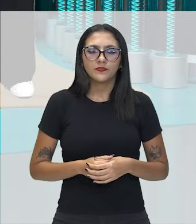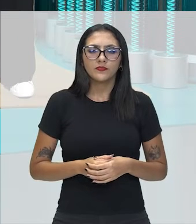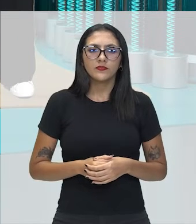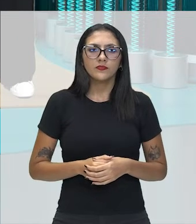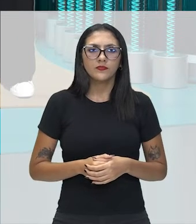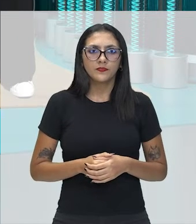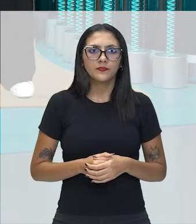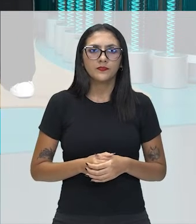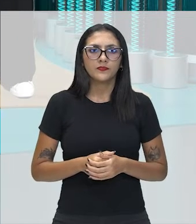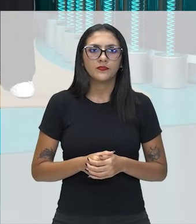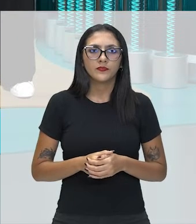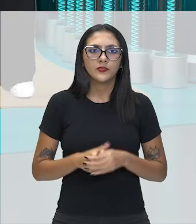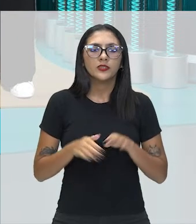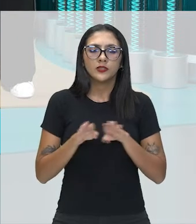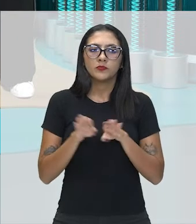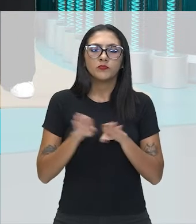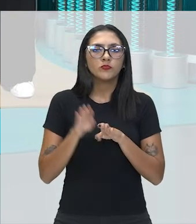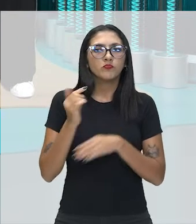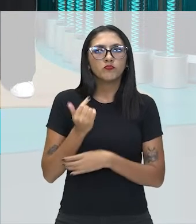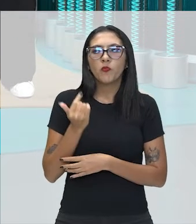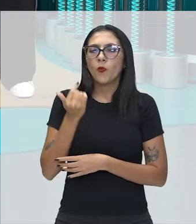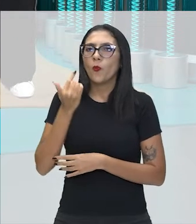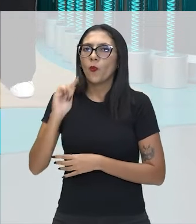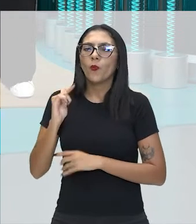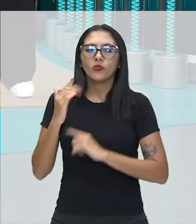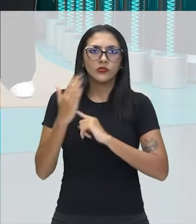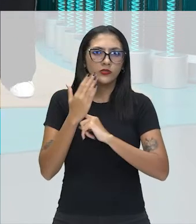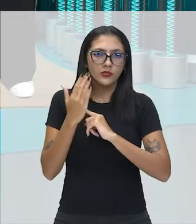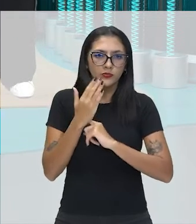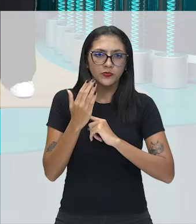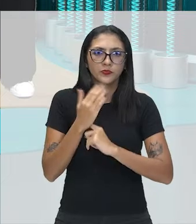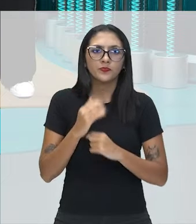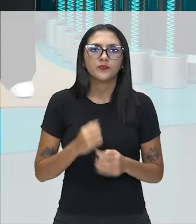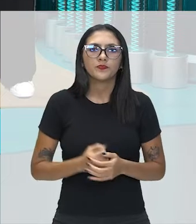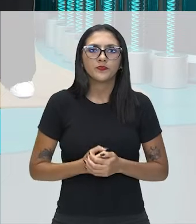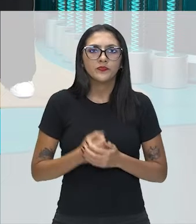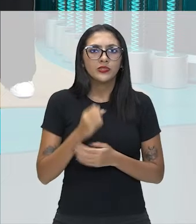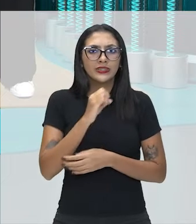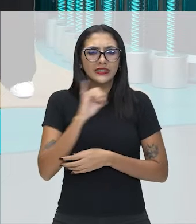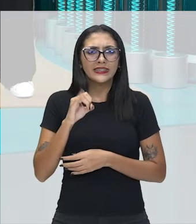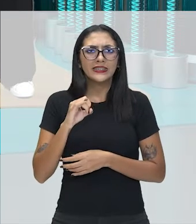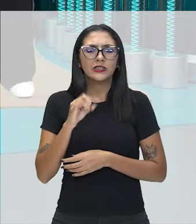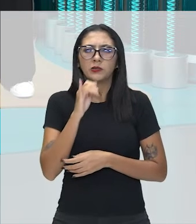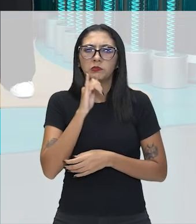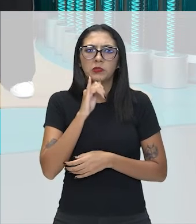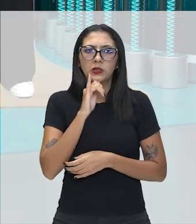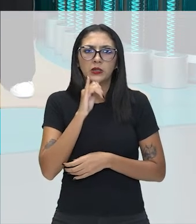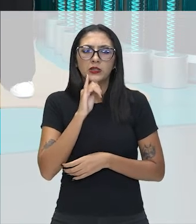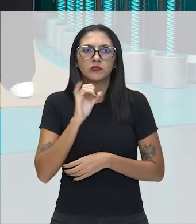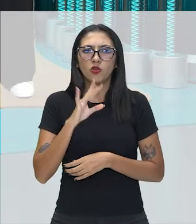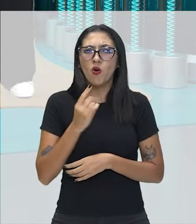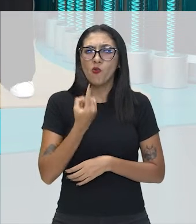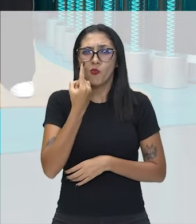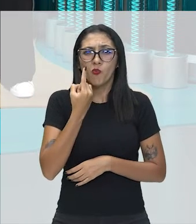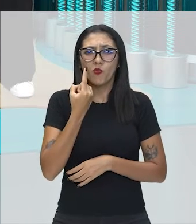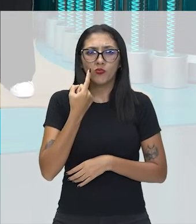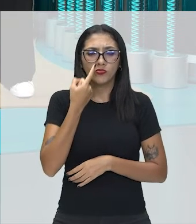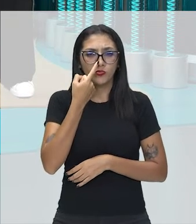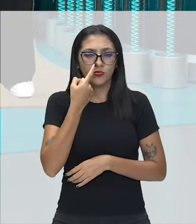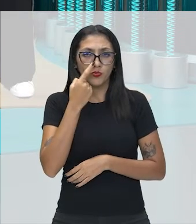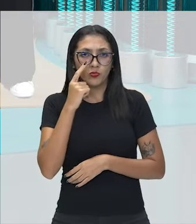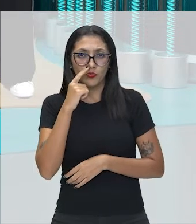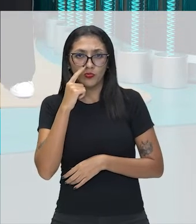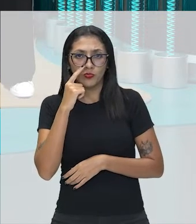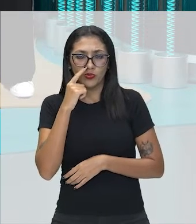que vocês vão ver mais para frente, tá? Então, caso o sangramento esteja ali, se for em uma das narinas, você vai apertar a narina